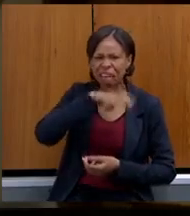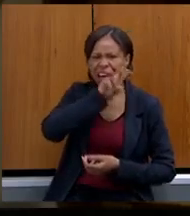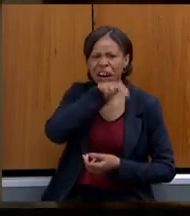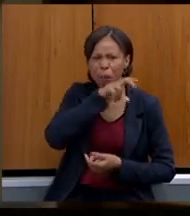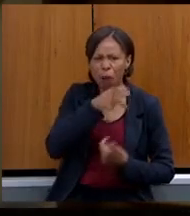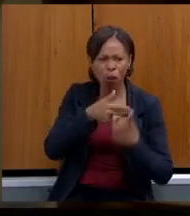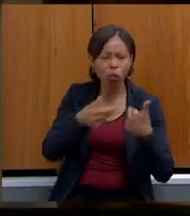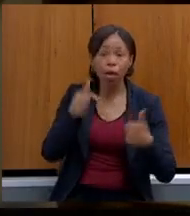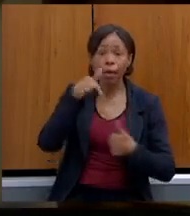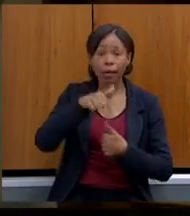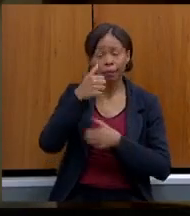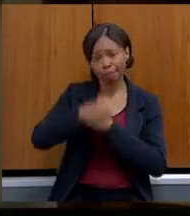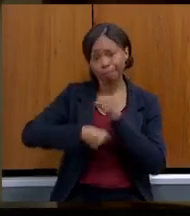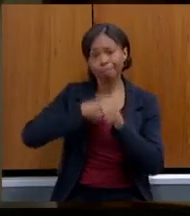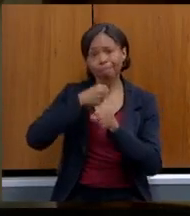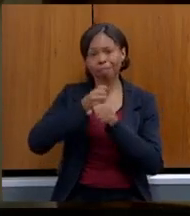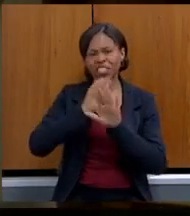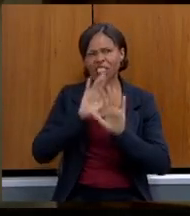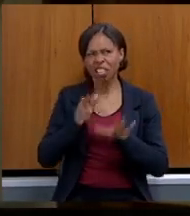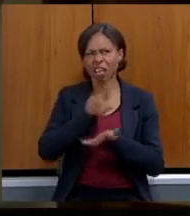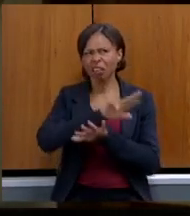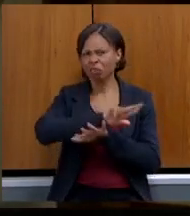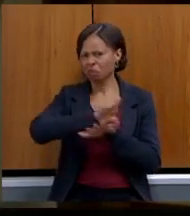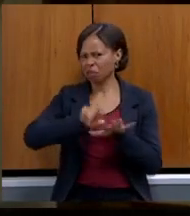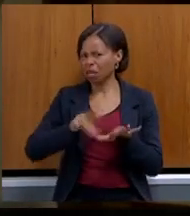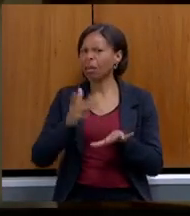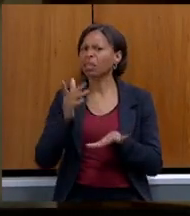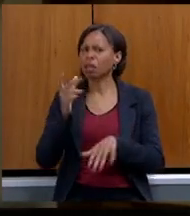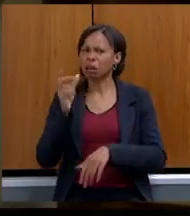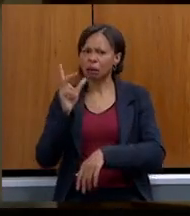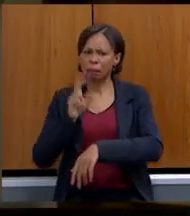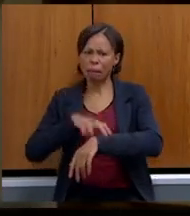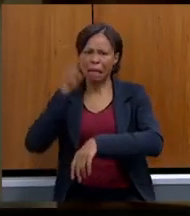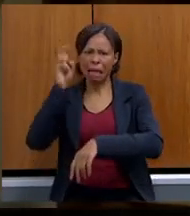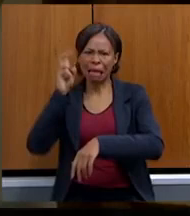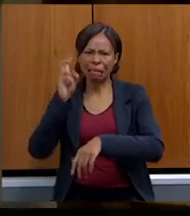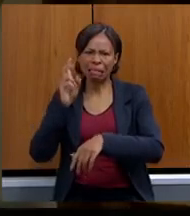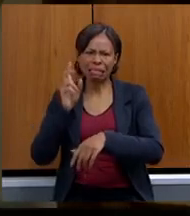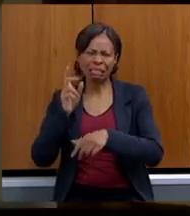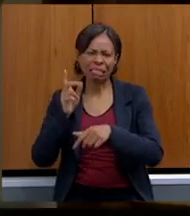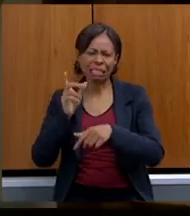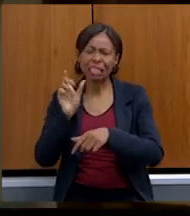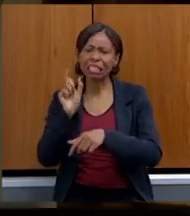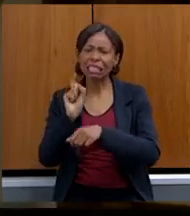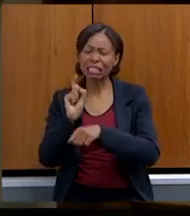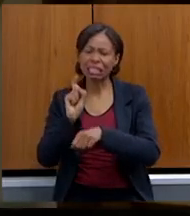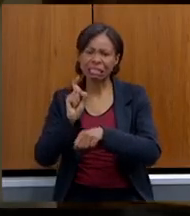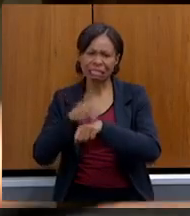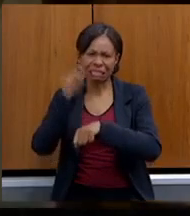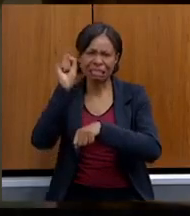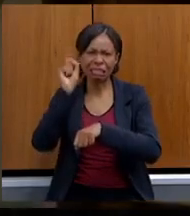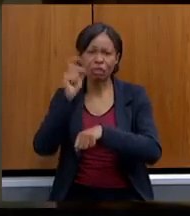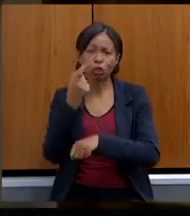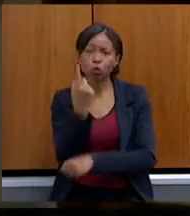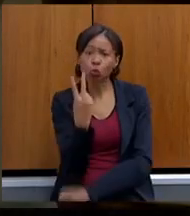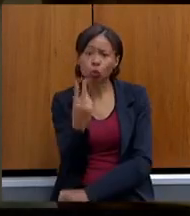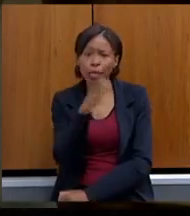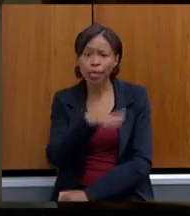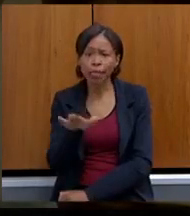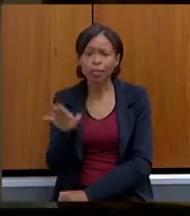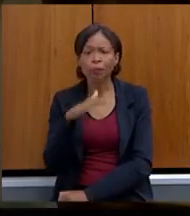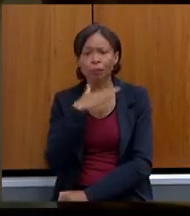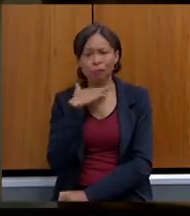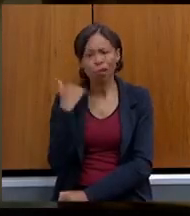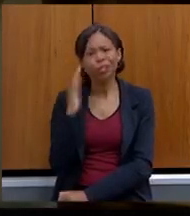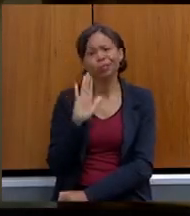de picadas de aqui em crianças de escorpiões 11 crianças morreram